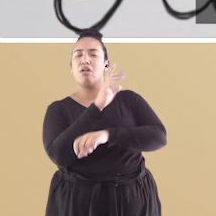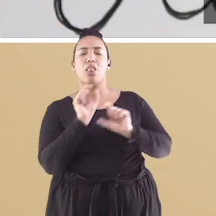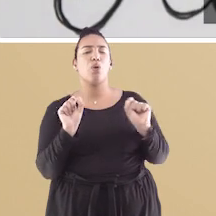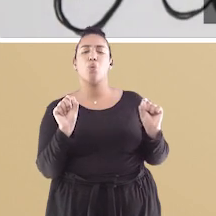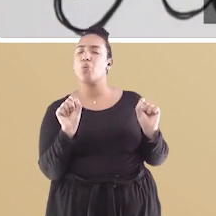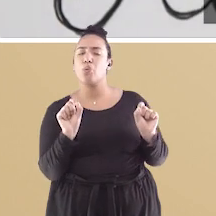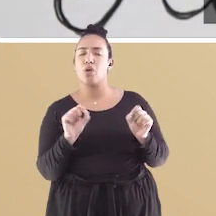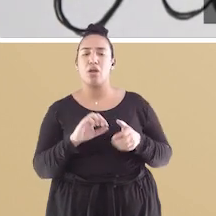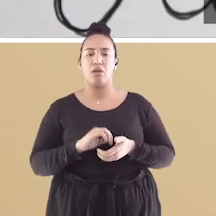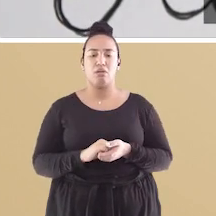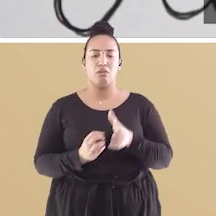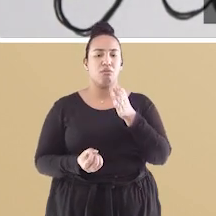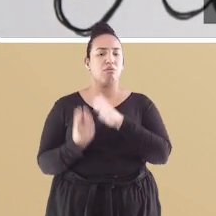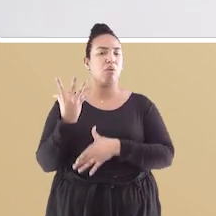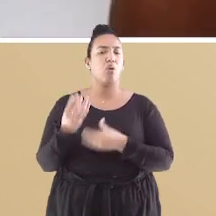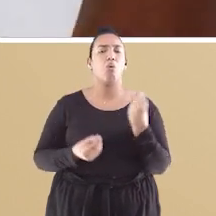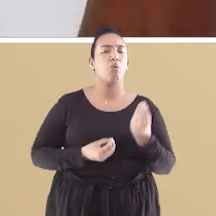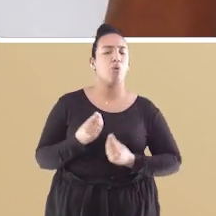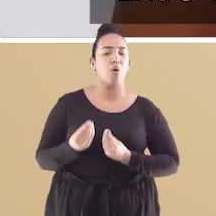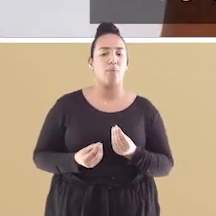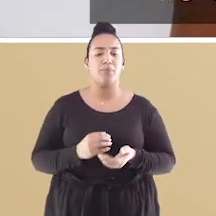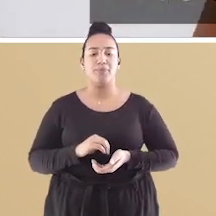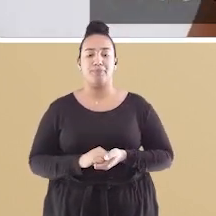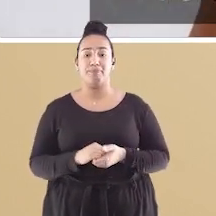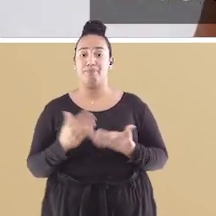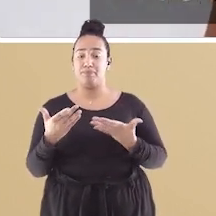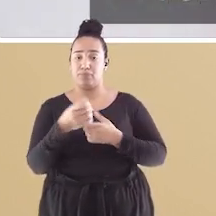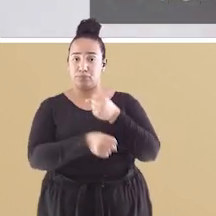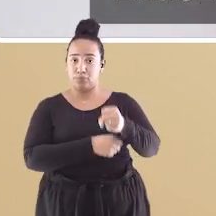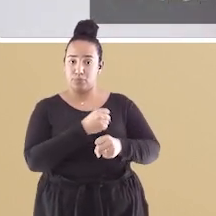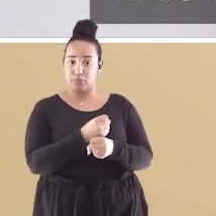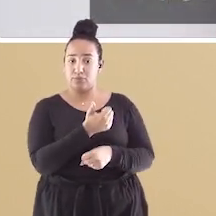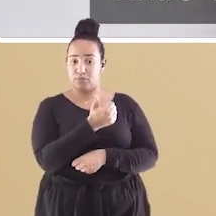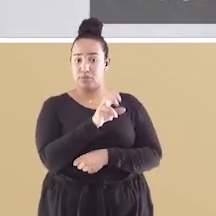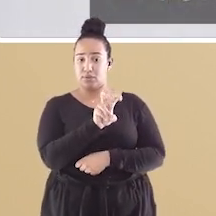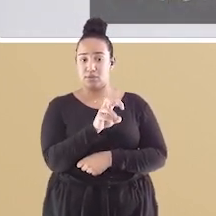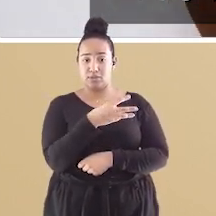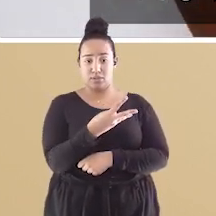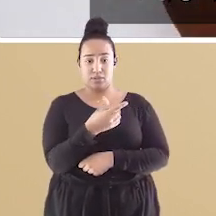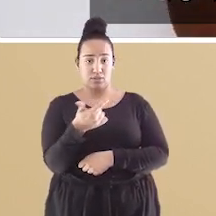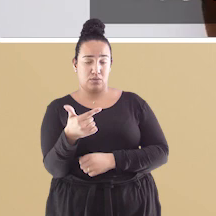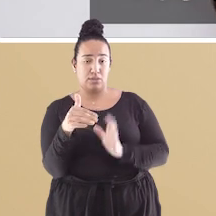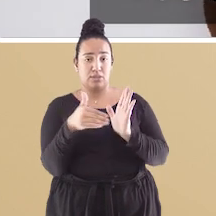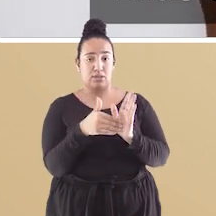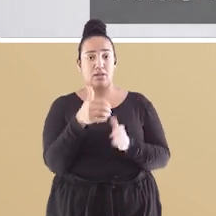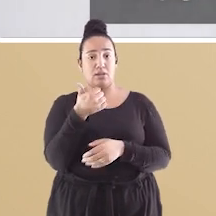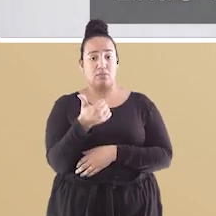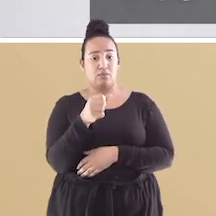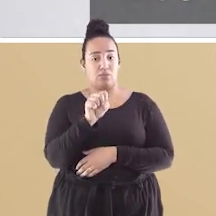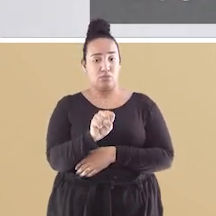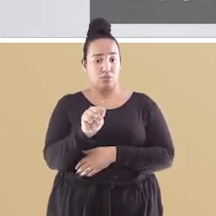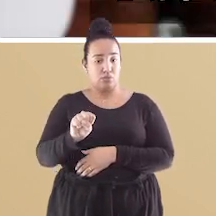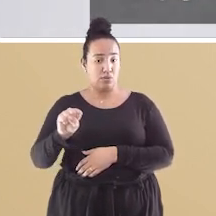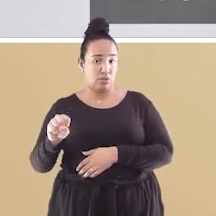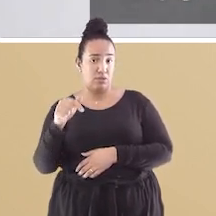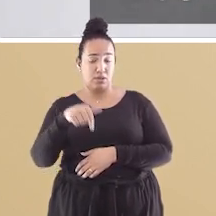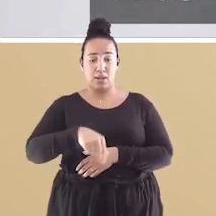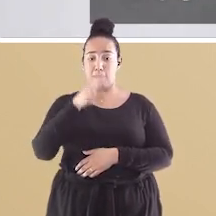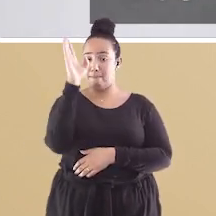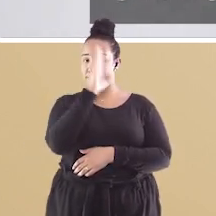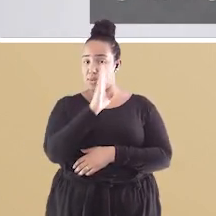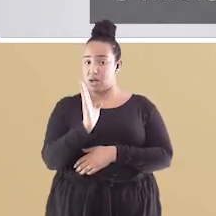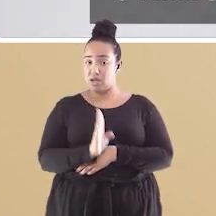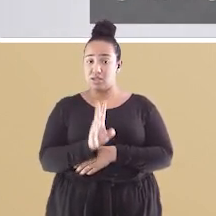favelas? Como elas surgiram? Entre 1532 e 1888, o